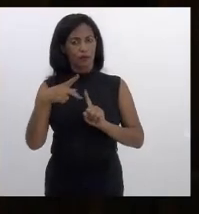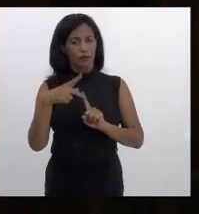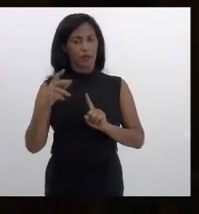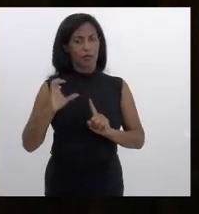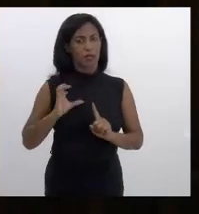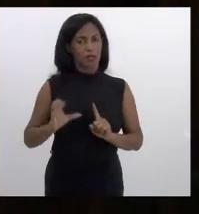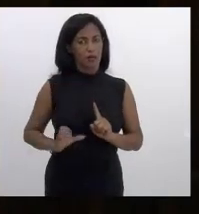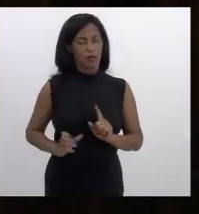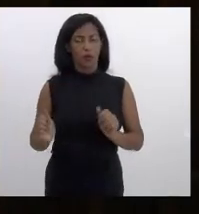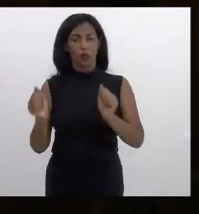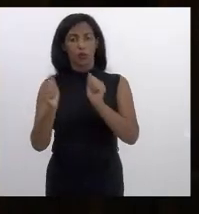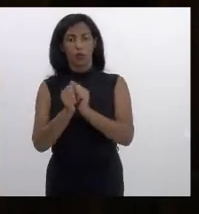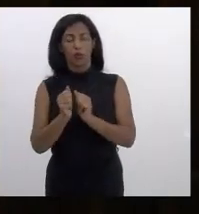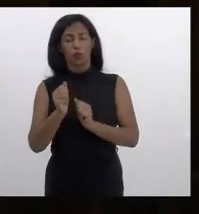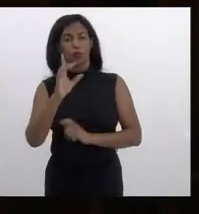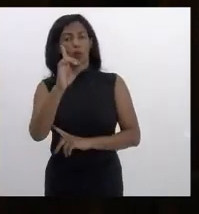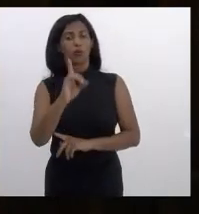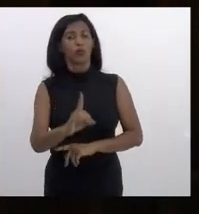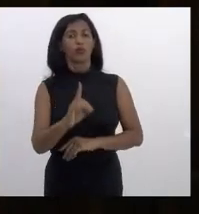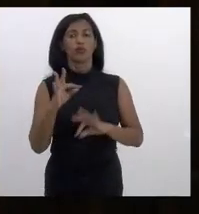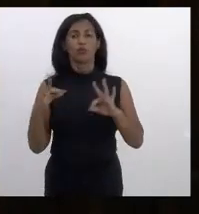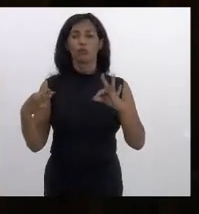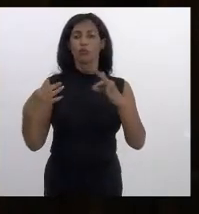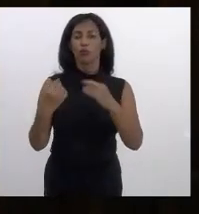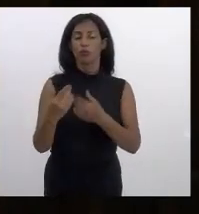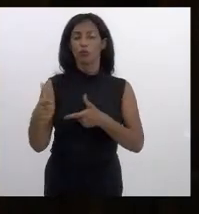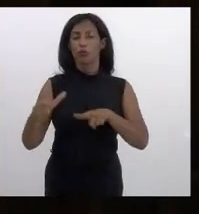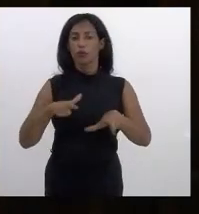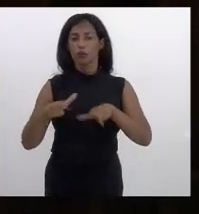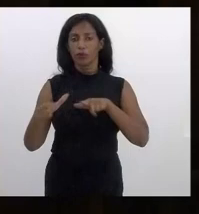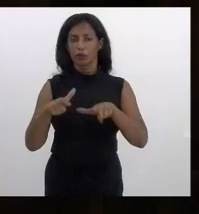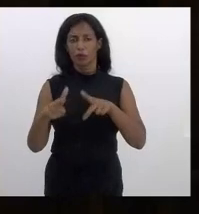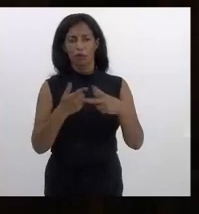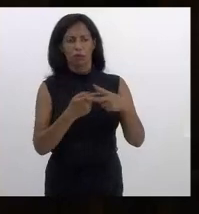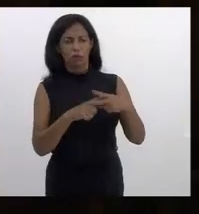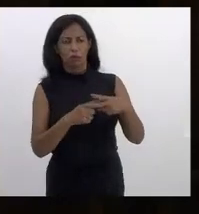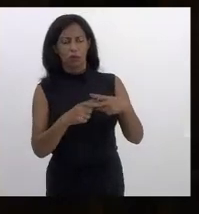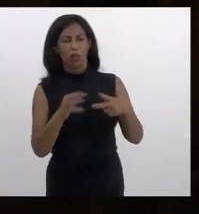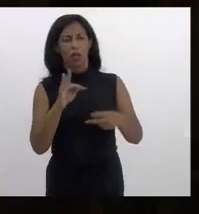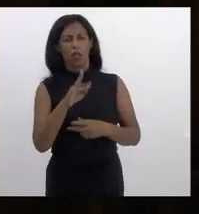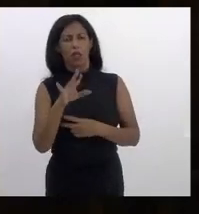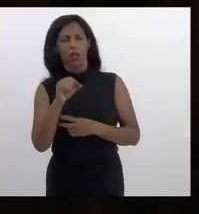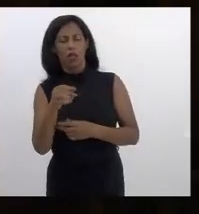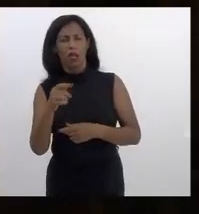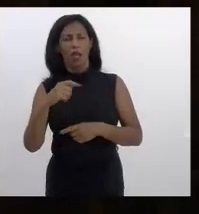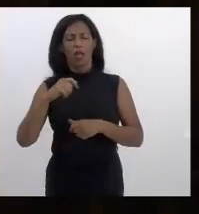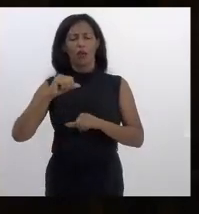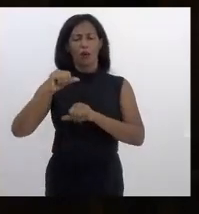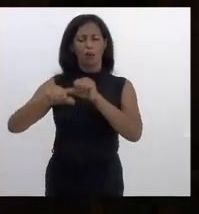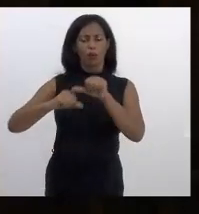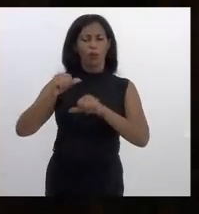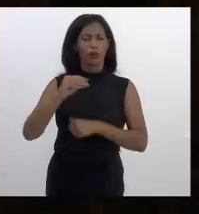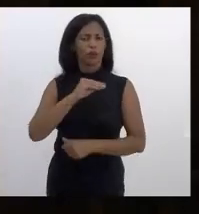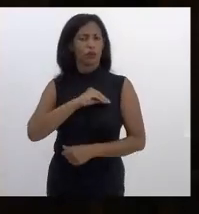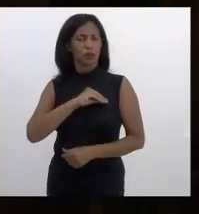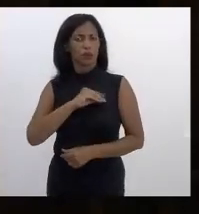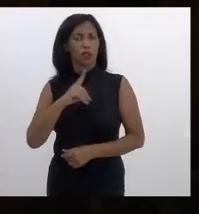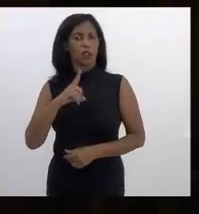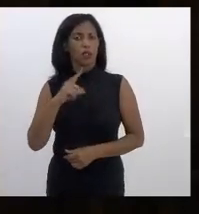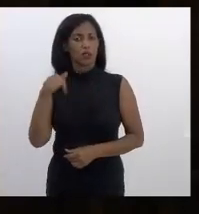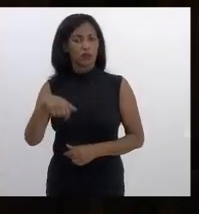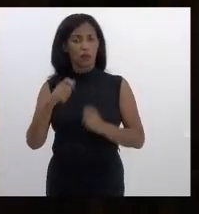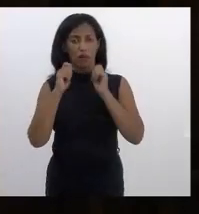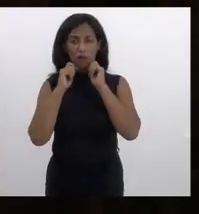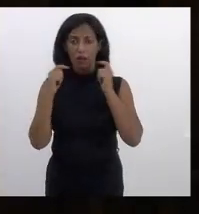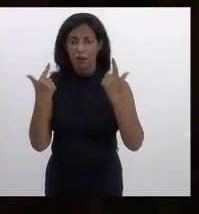agente atuou junto ao direito de todos os servidores manutenção do cliente a questão da recomposição salarial e tivemos